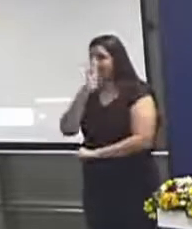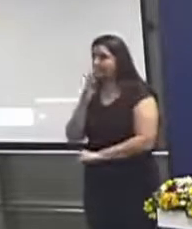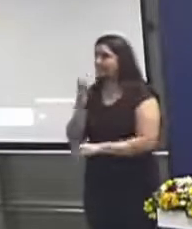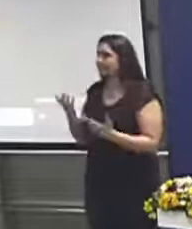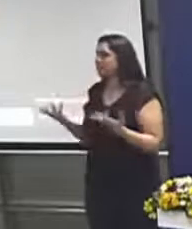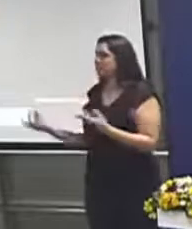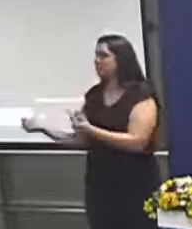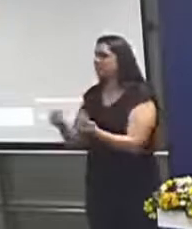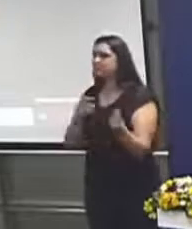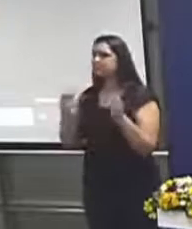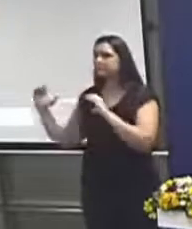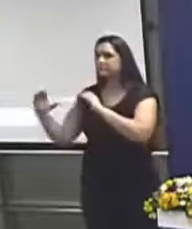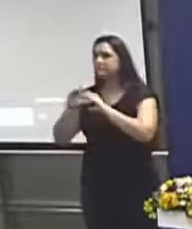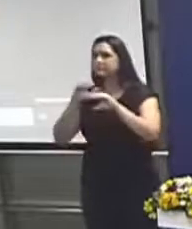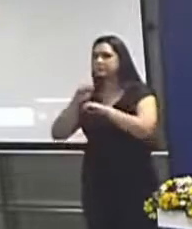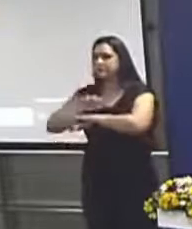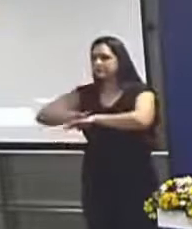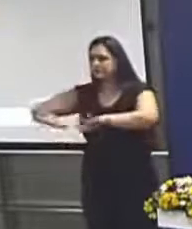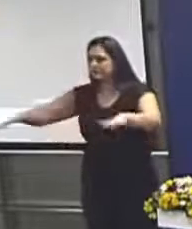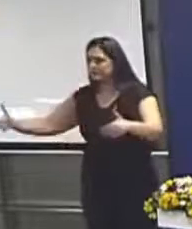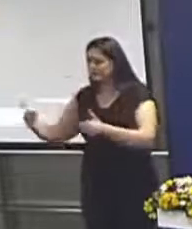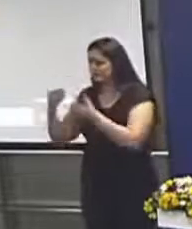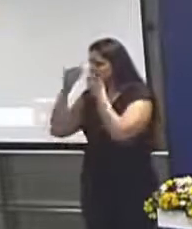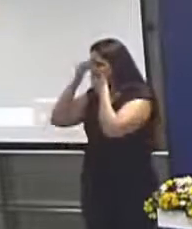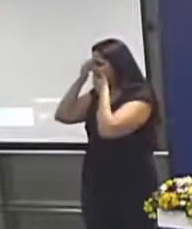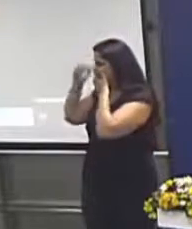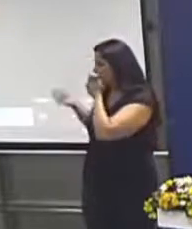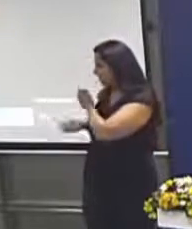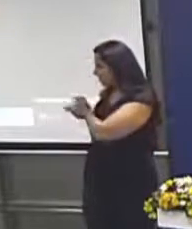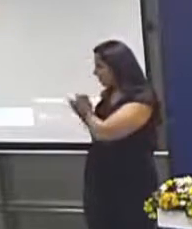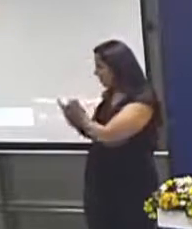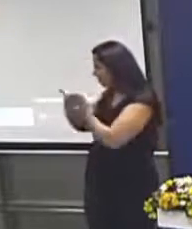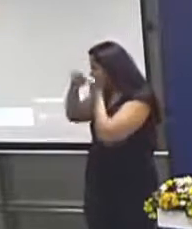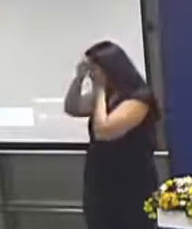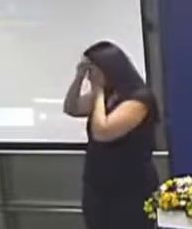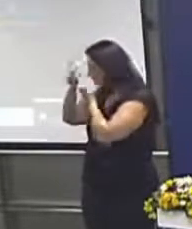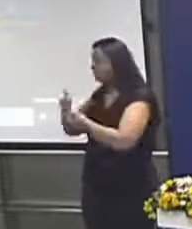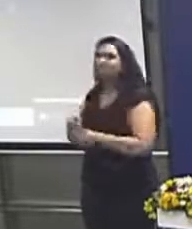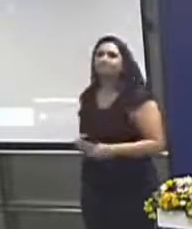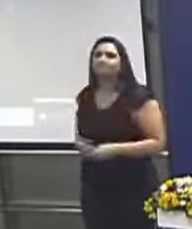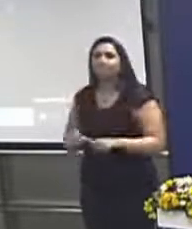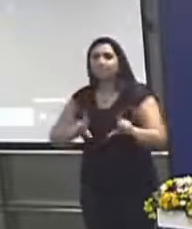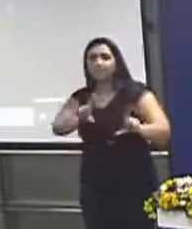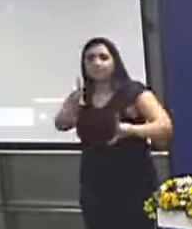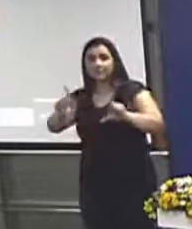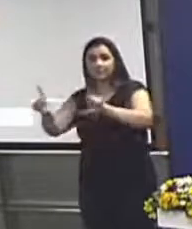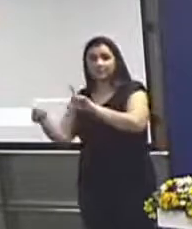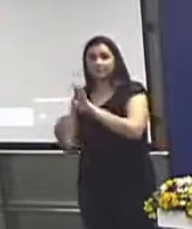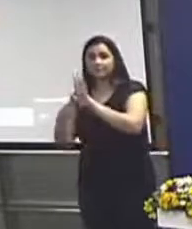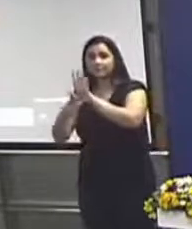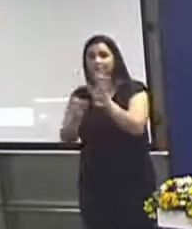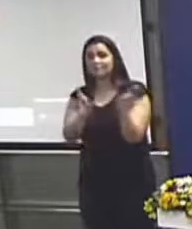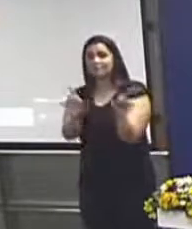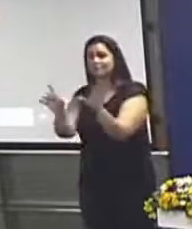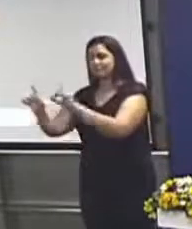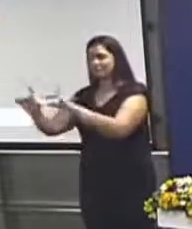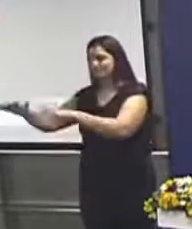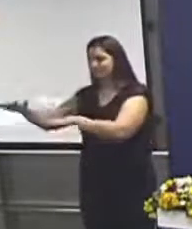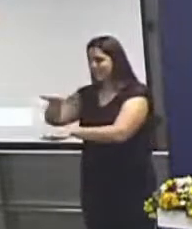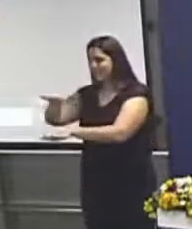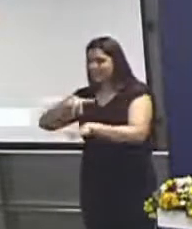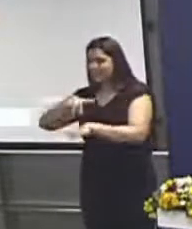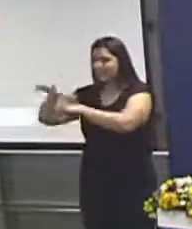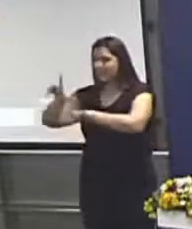sem comunicação, sequestrada a serviço da corrupção. TV virou ativo, início da tragédia. Manipular o